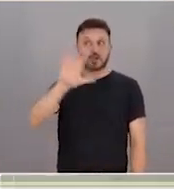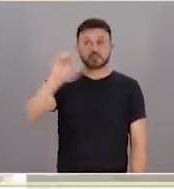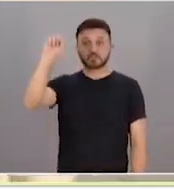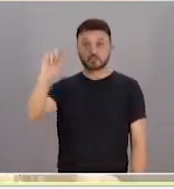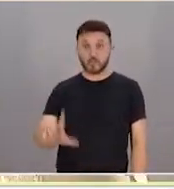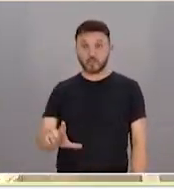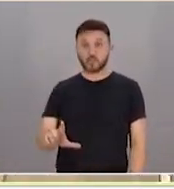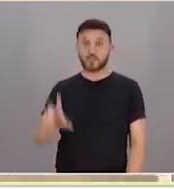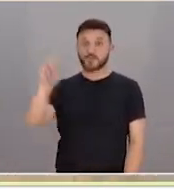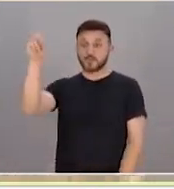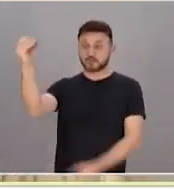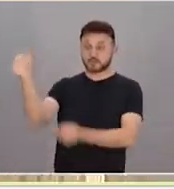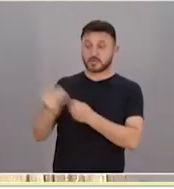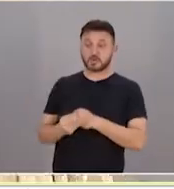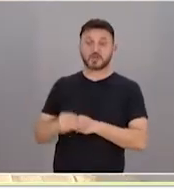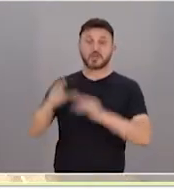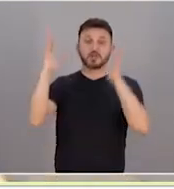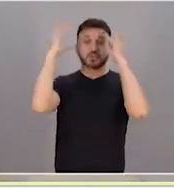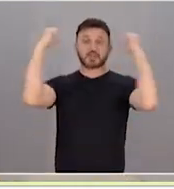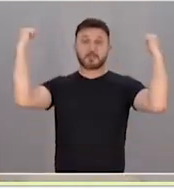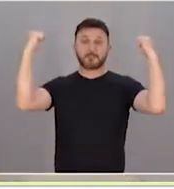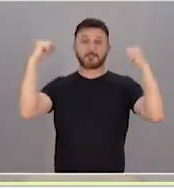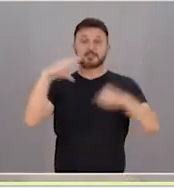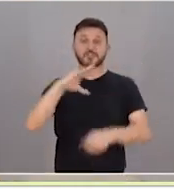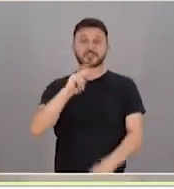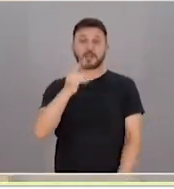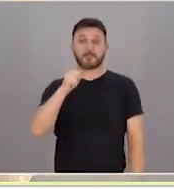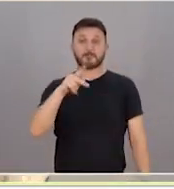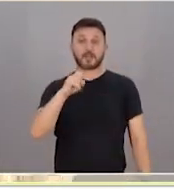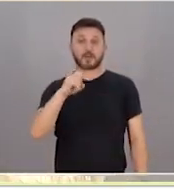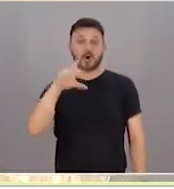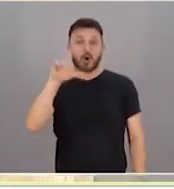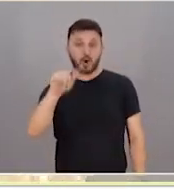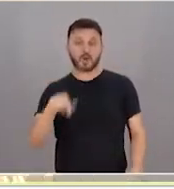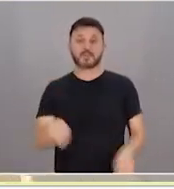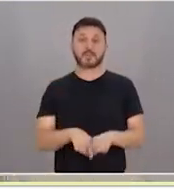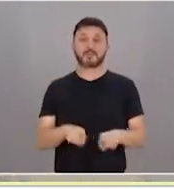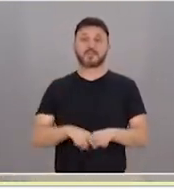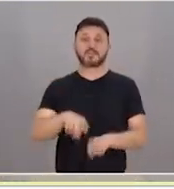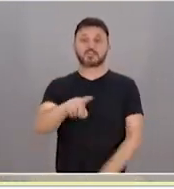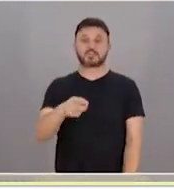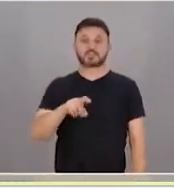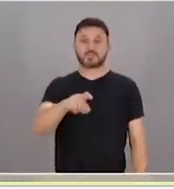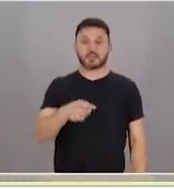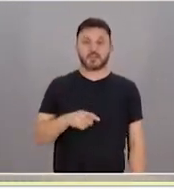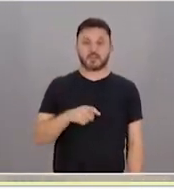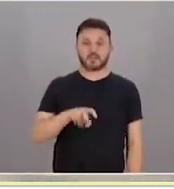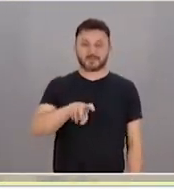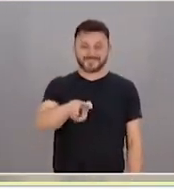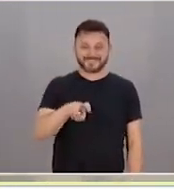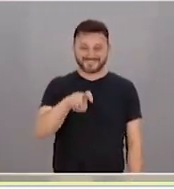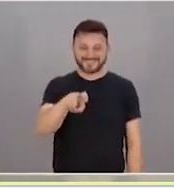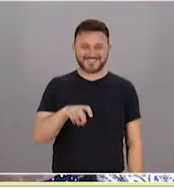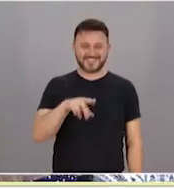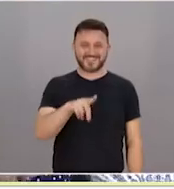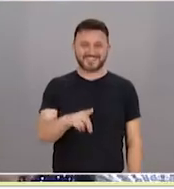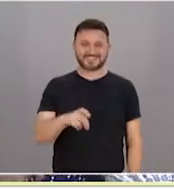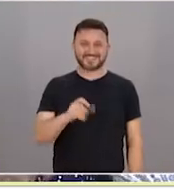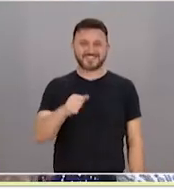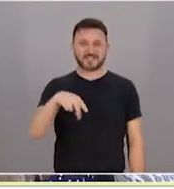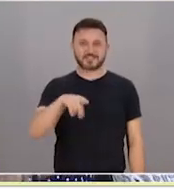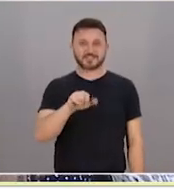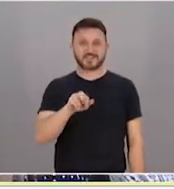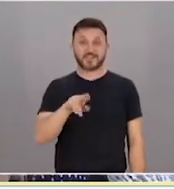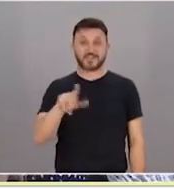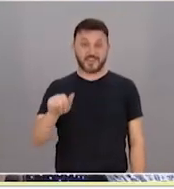nos deu Chapecó e Xanxerê. Louvado seja Deus! Por isso que eu digo, isso,